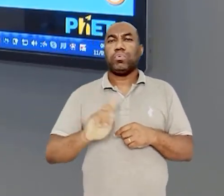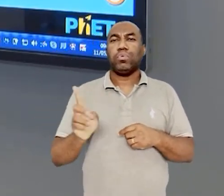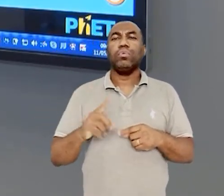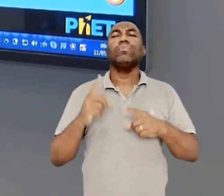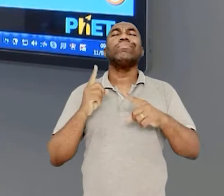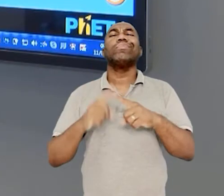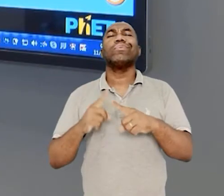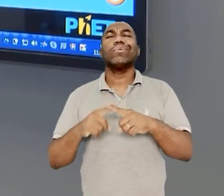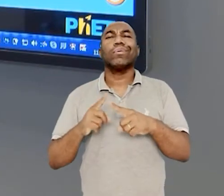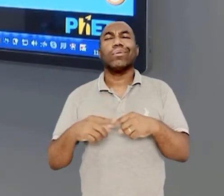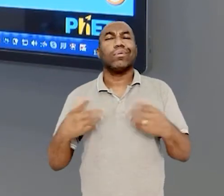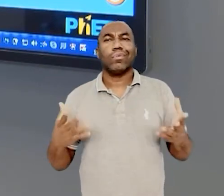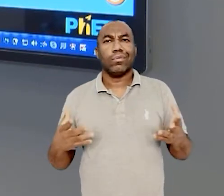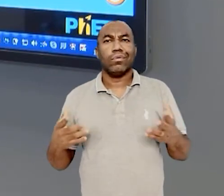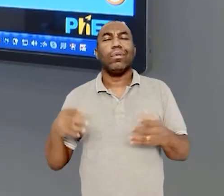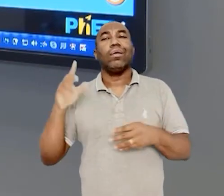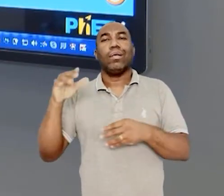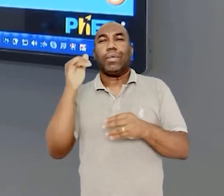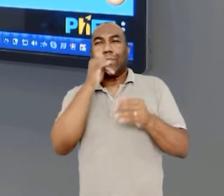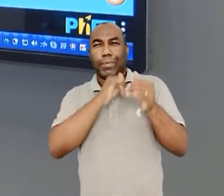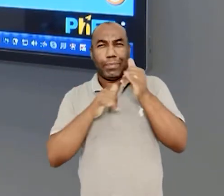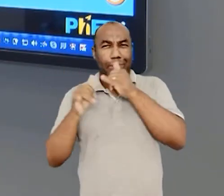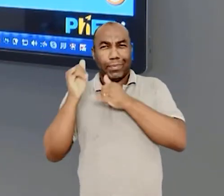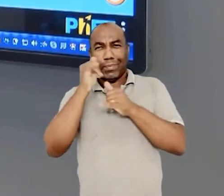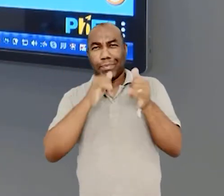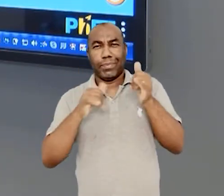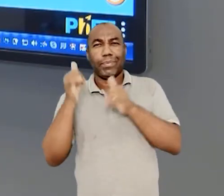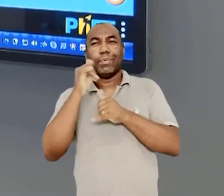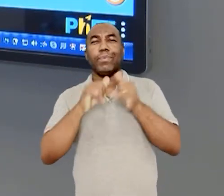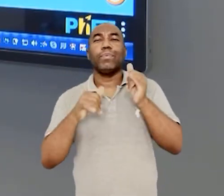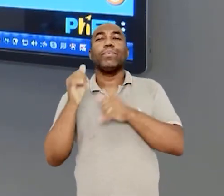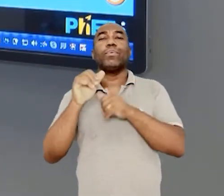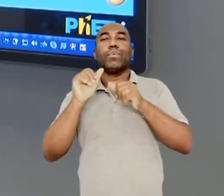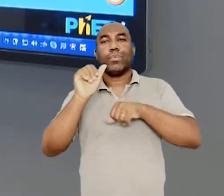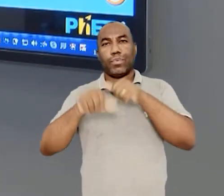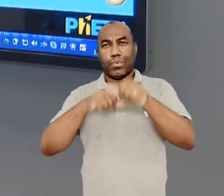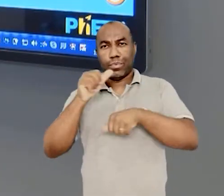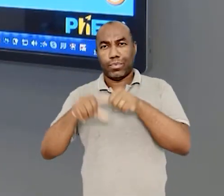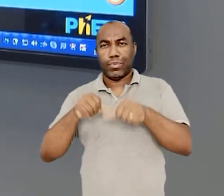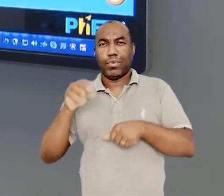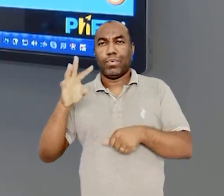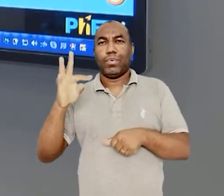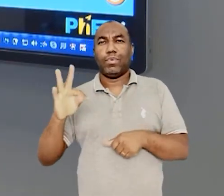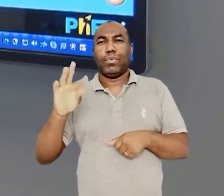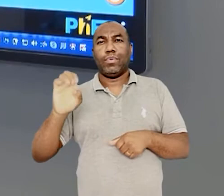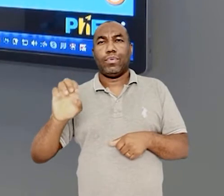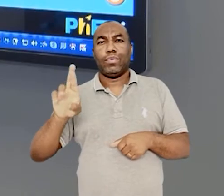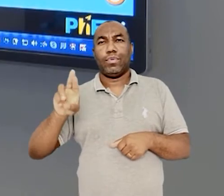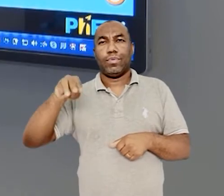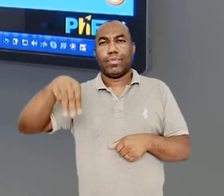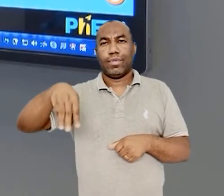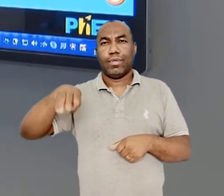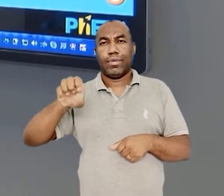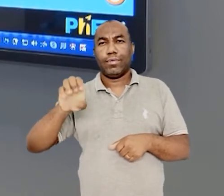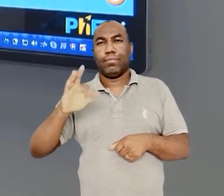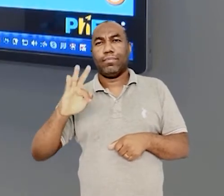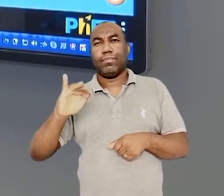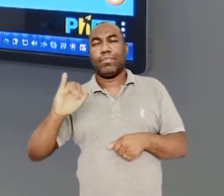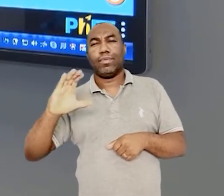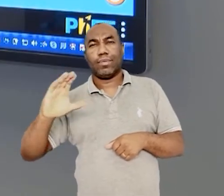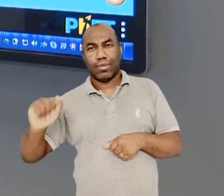se transformou, boa parte dessa energia cinética se transformou em energia térmica. Isso eu chamo de